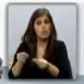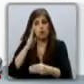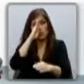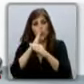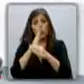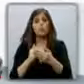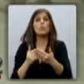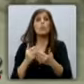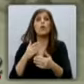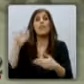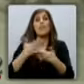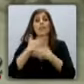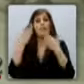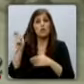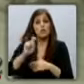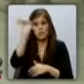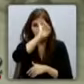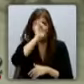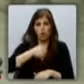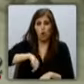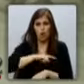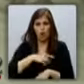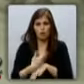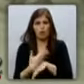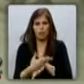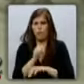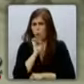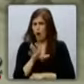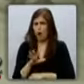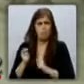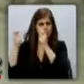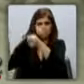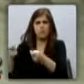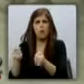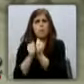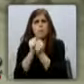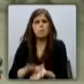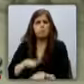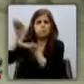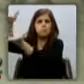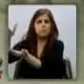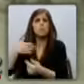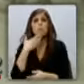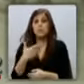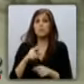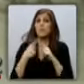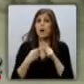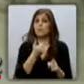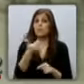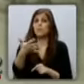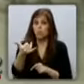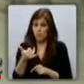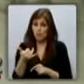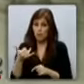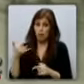último dia do mês de janeiro da nossa parte não houve qualquer tipo de atraso muito pelo contrário nós fizemos o pedido em 2012 e